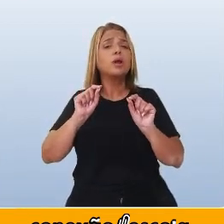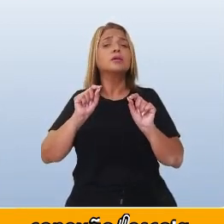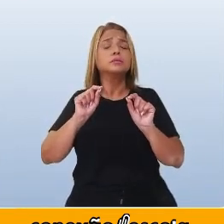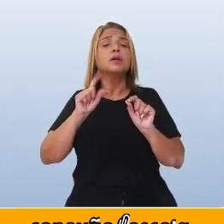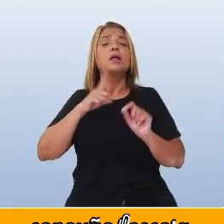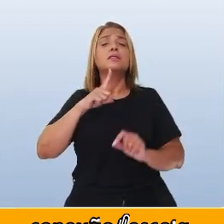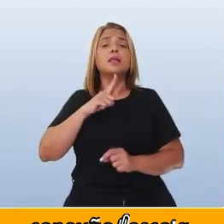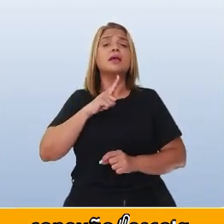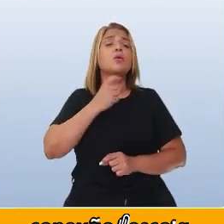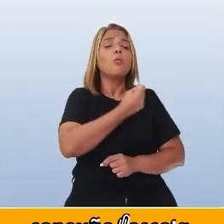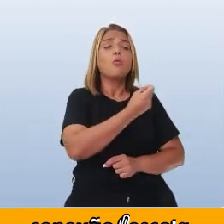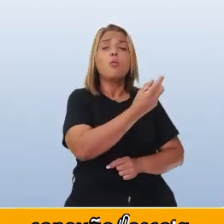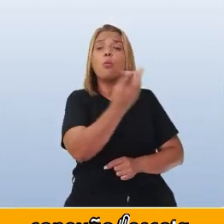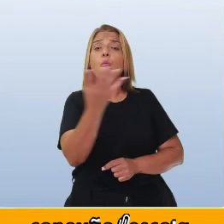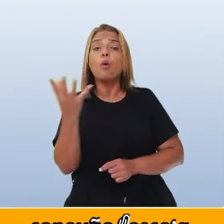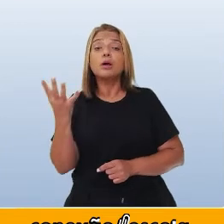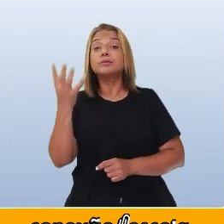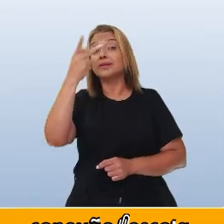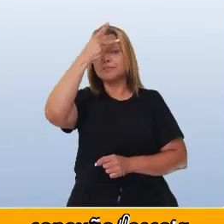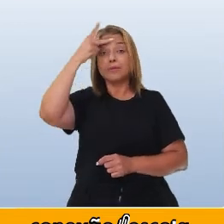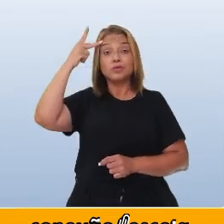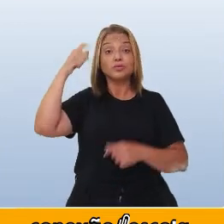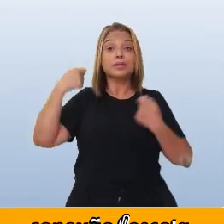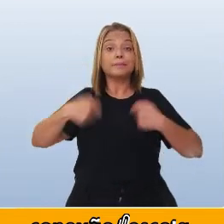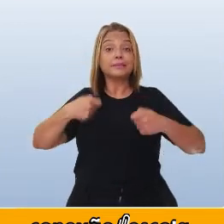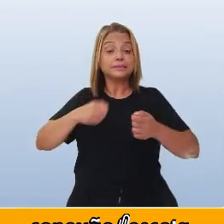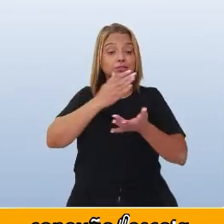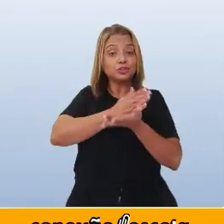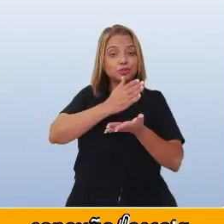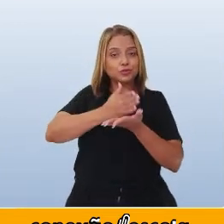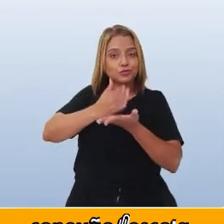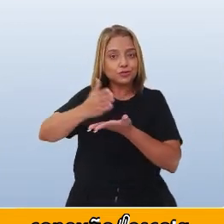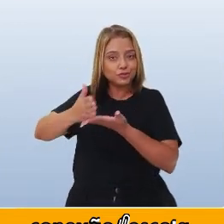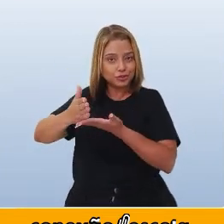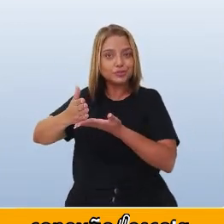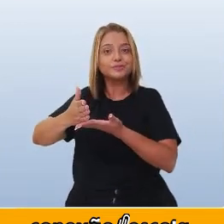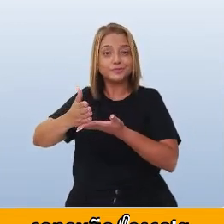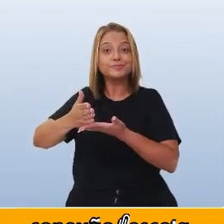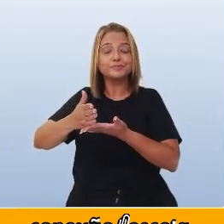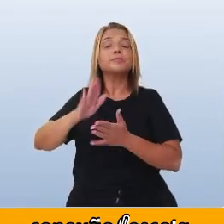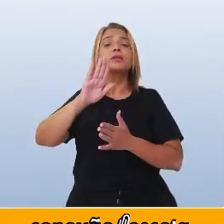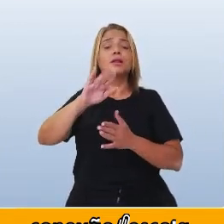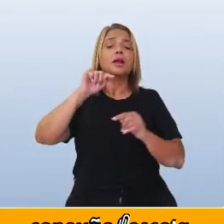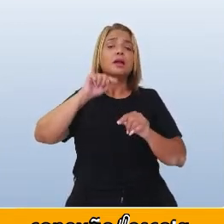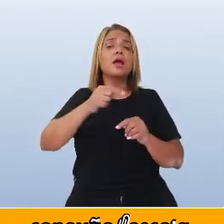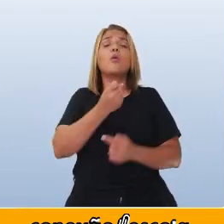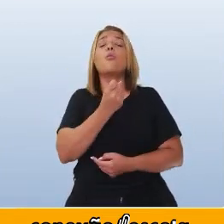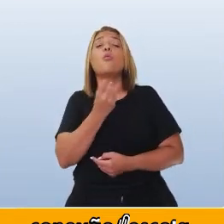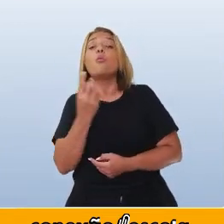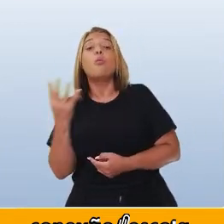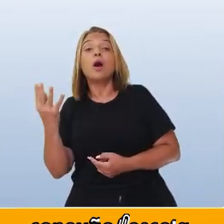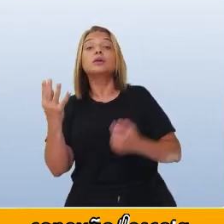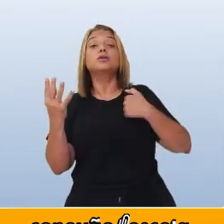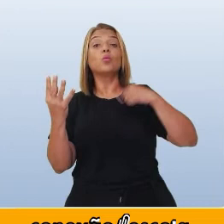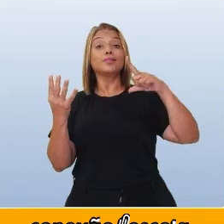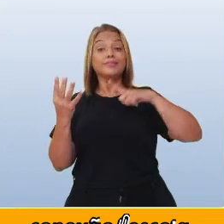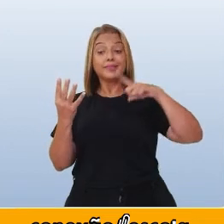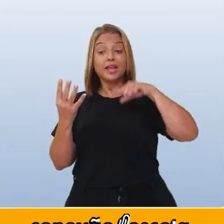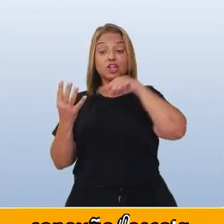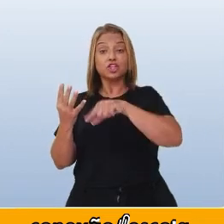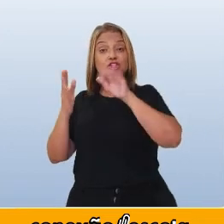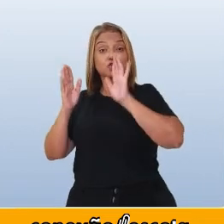por quantas pessoas esse chocolate será dividido, né? E quantas partes nós teremos para